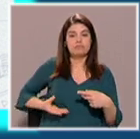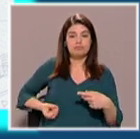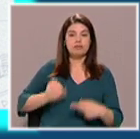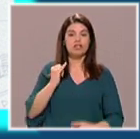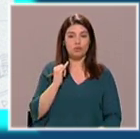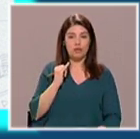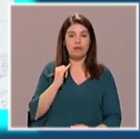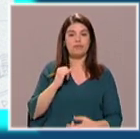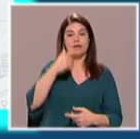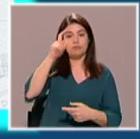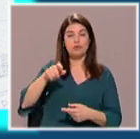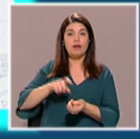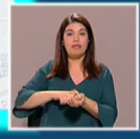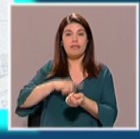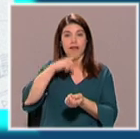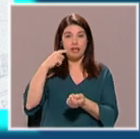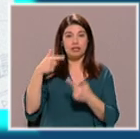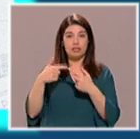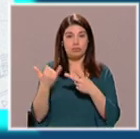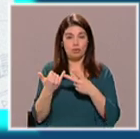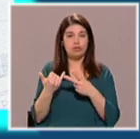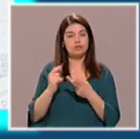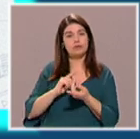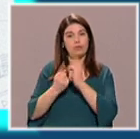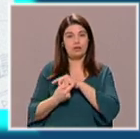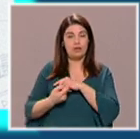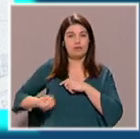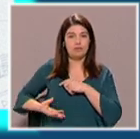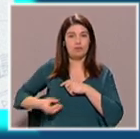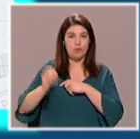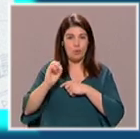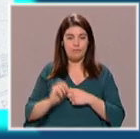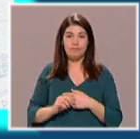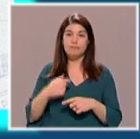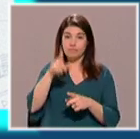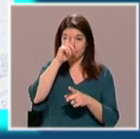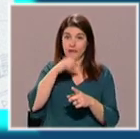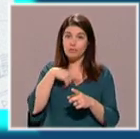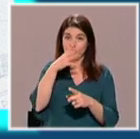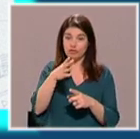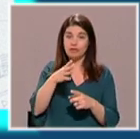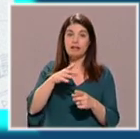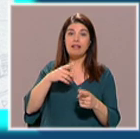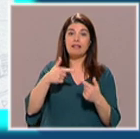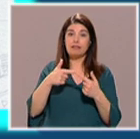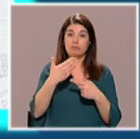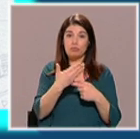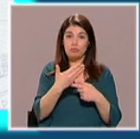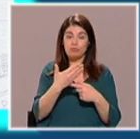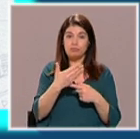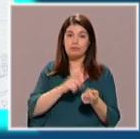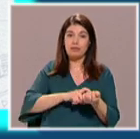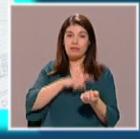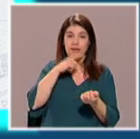diabetes do tipo 2. Se bem estão lembrados, referi que os indivíduos com diabetes do tipo 1, esta doença pode